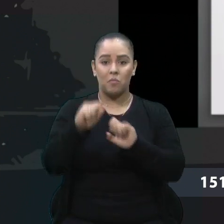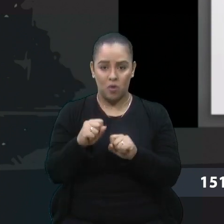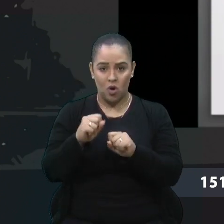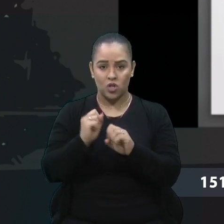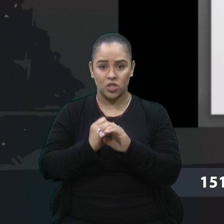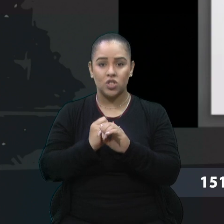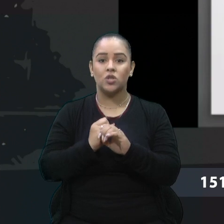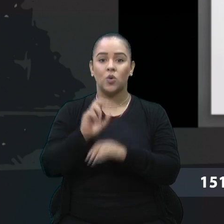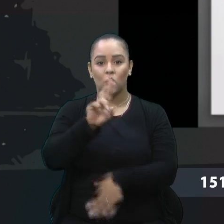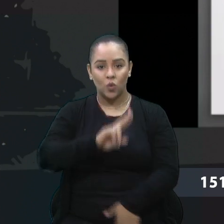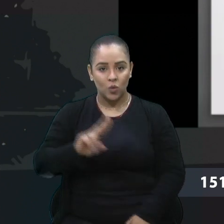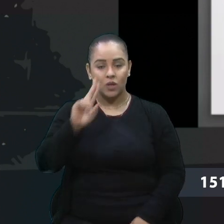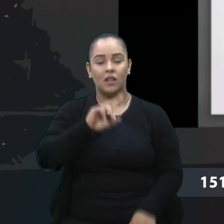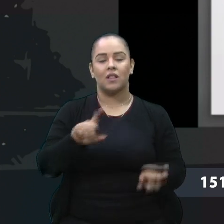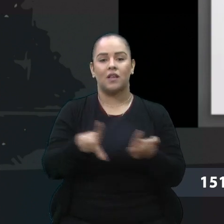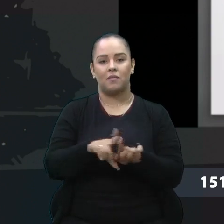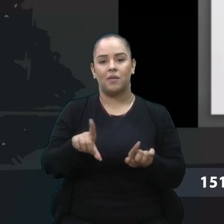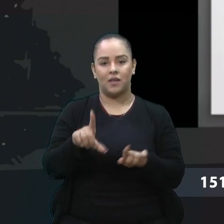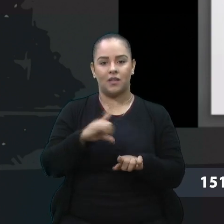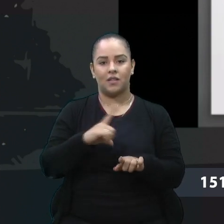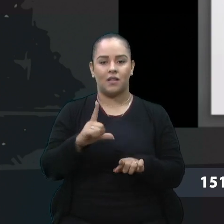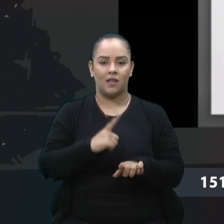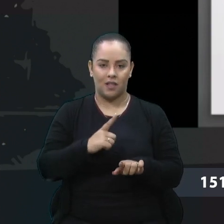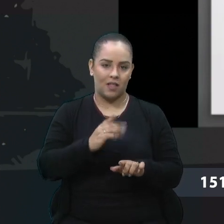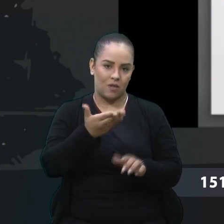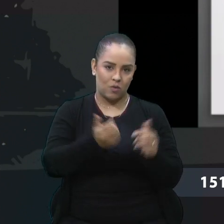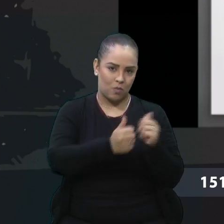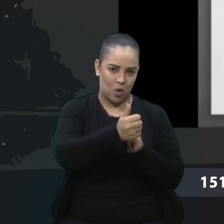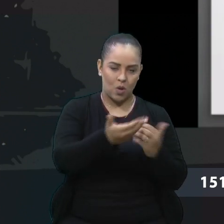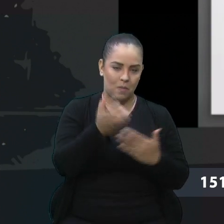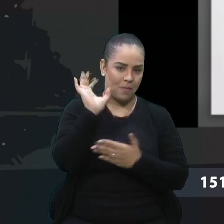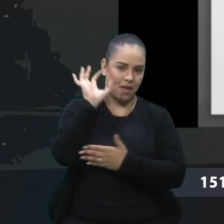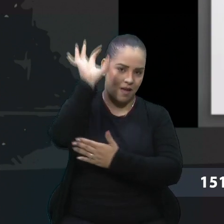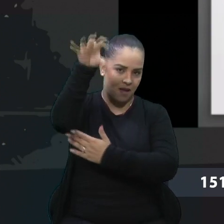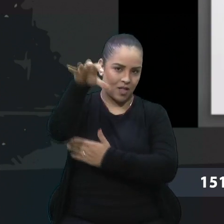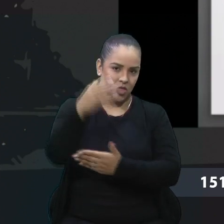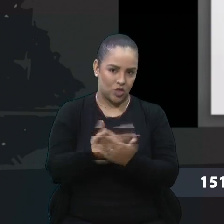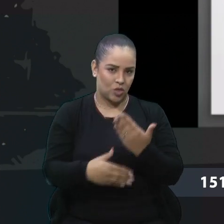fazer a prática da modalidade esportiva, obviamente que toda ela